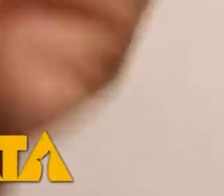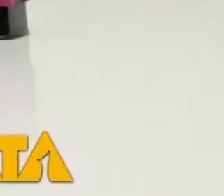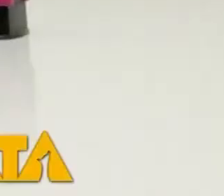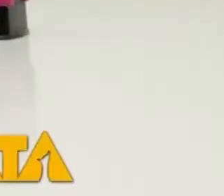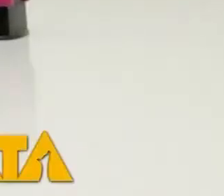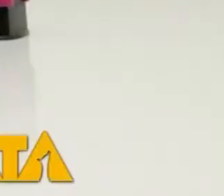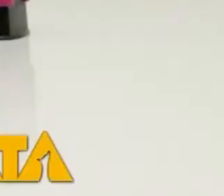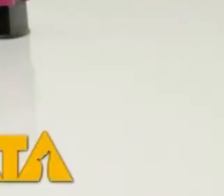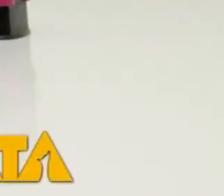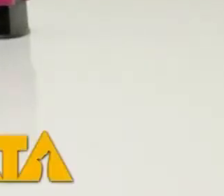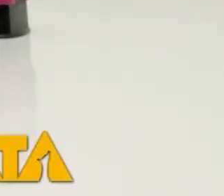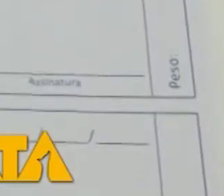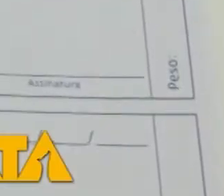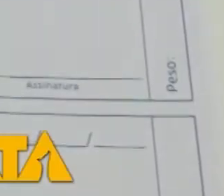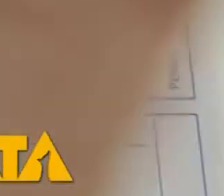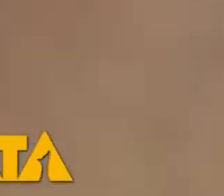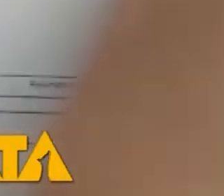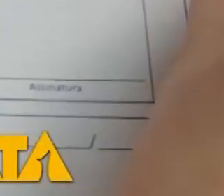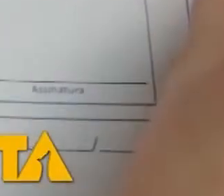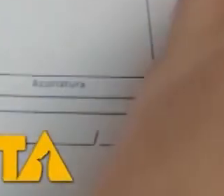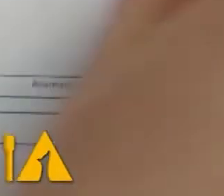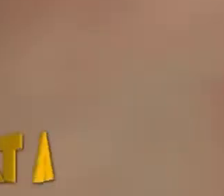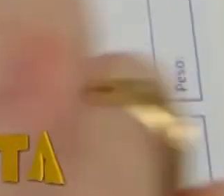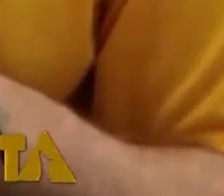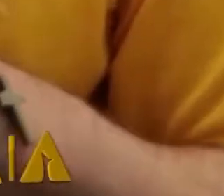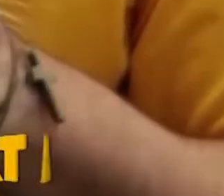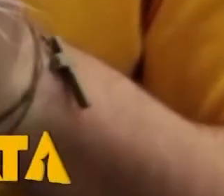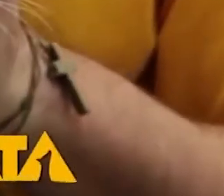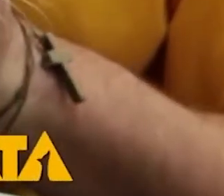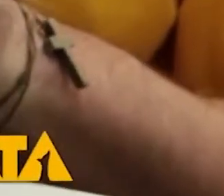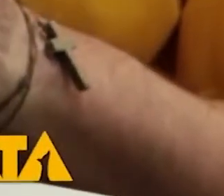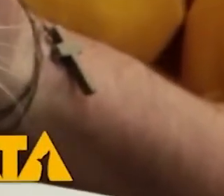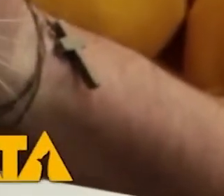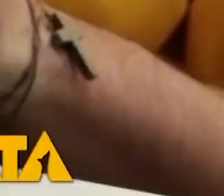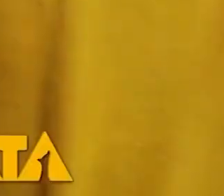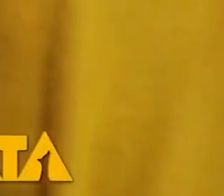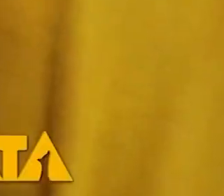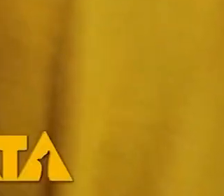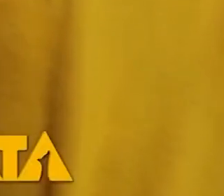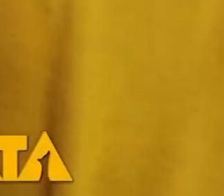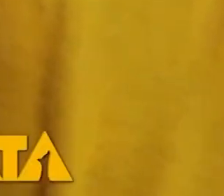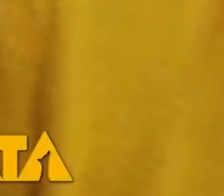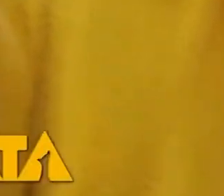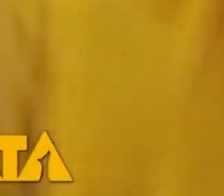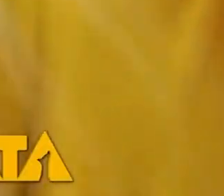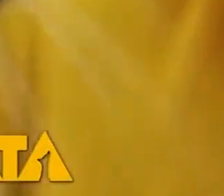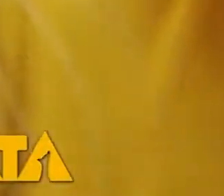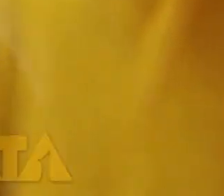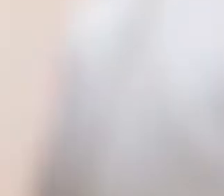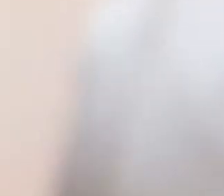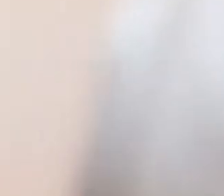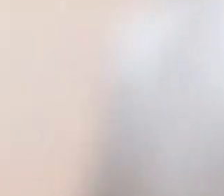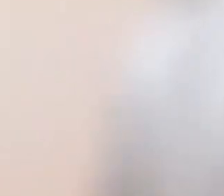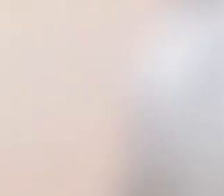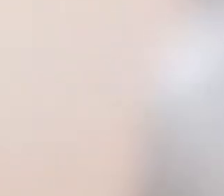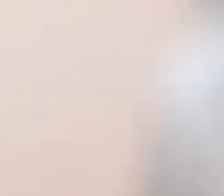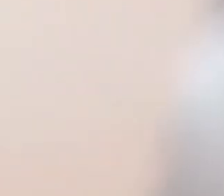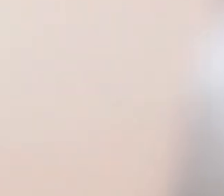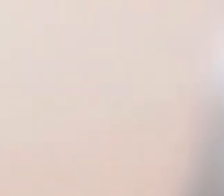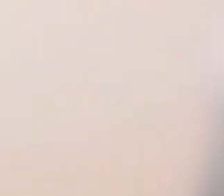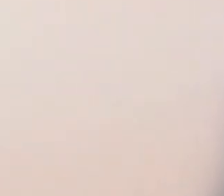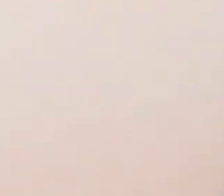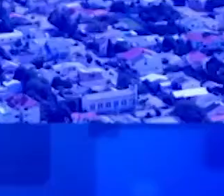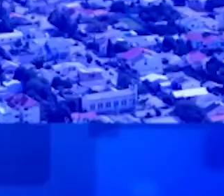O Compata recomenda o reforço anual das vacinas no seu pet. Fazendo isso, você garante saúde e segurança para você